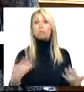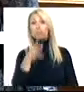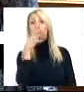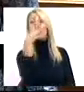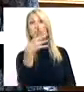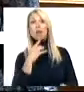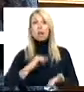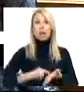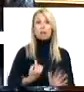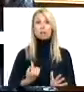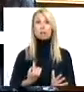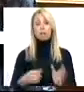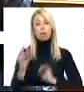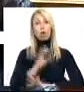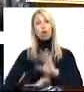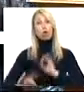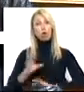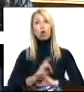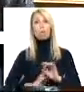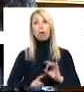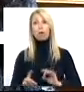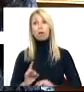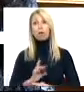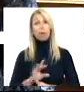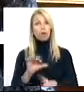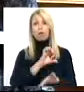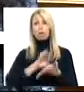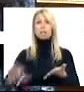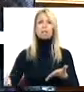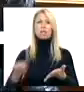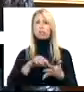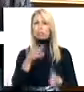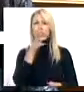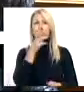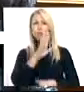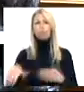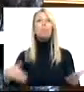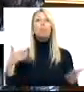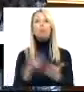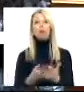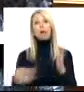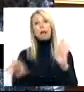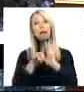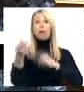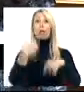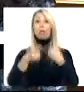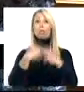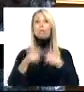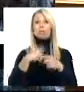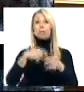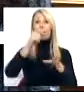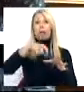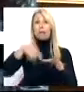necessidade da Europa desistir desta famigerada proposta da lei da comercialização das